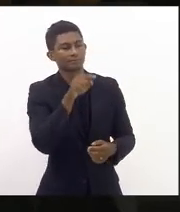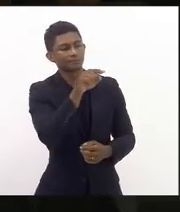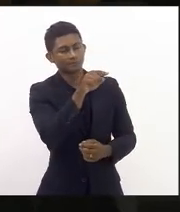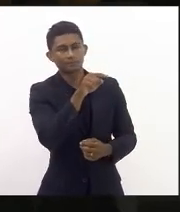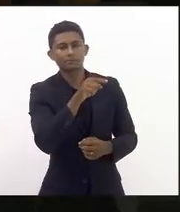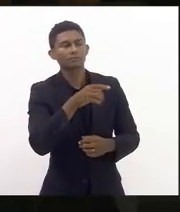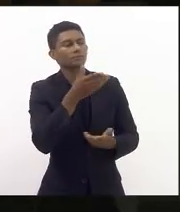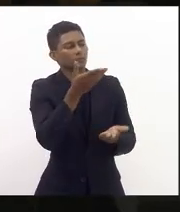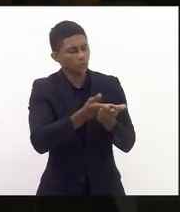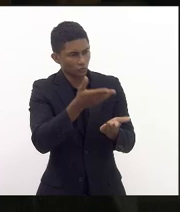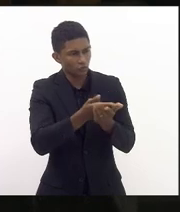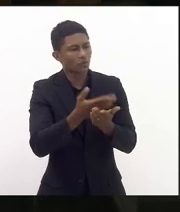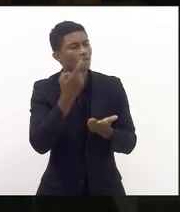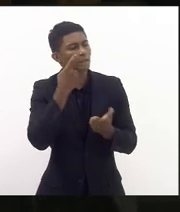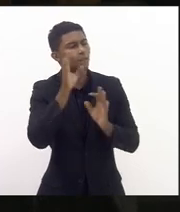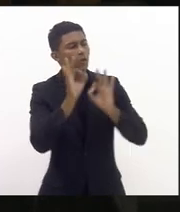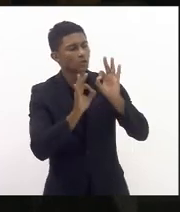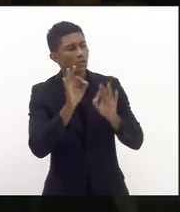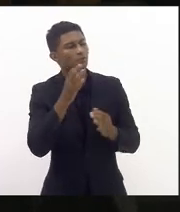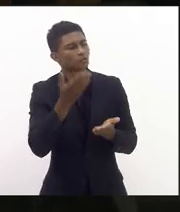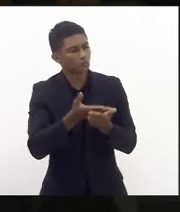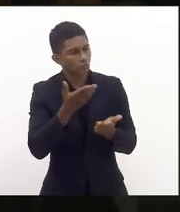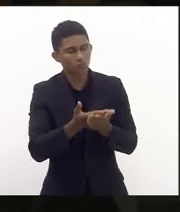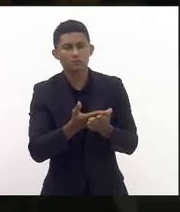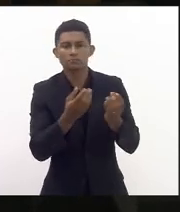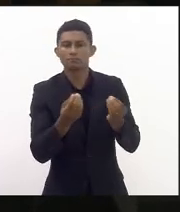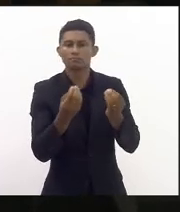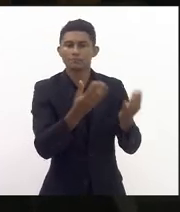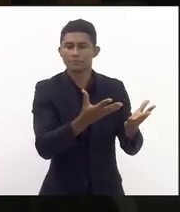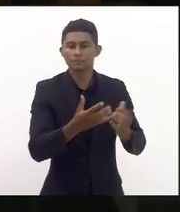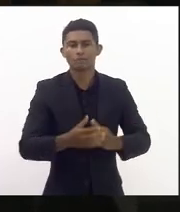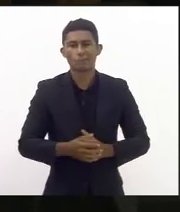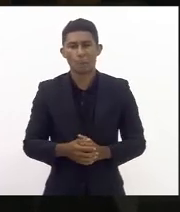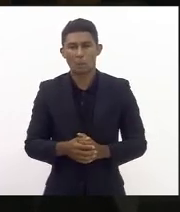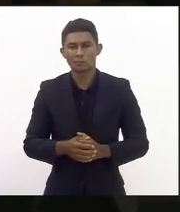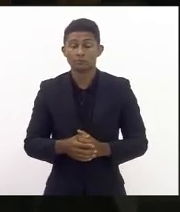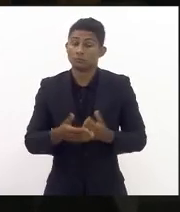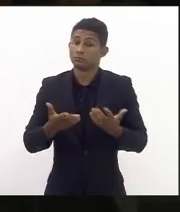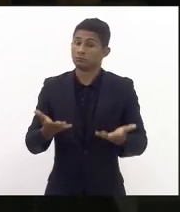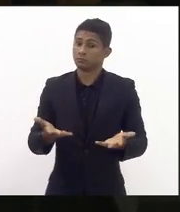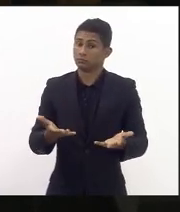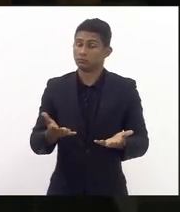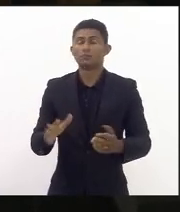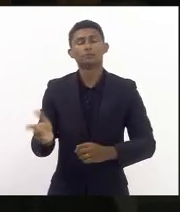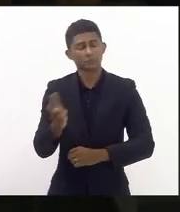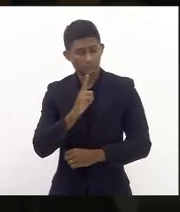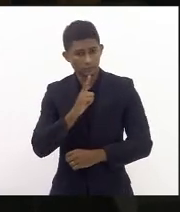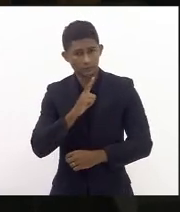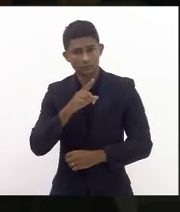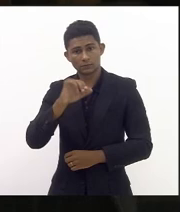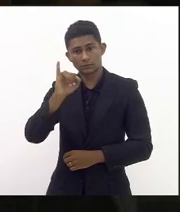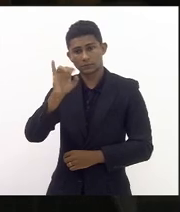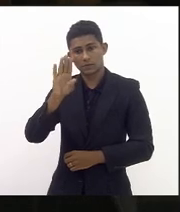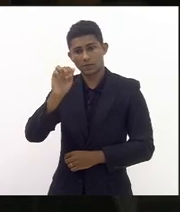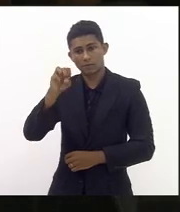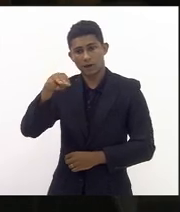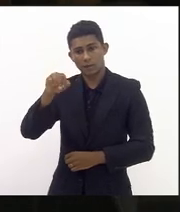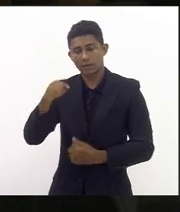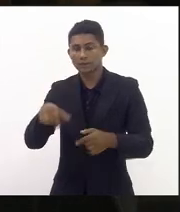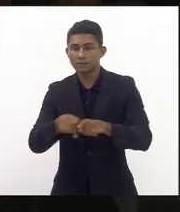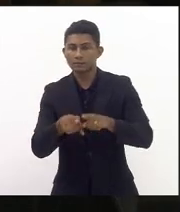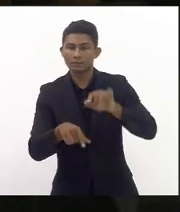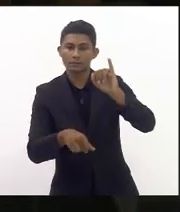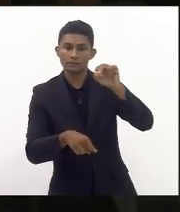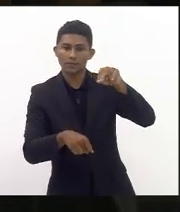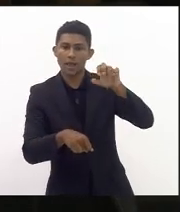de estudar esse projeto em seu lugar. Houve, sim. O IBAMA e o INEA fizeram lá um acordo